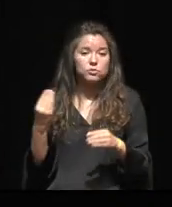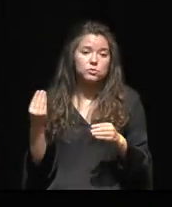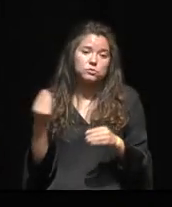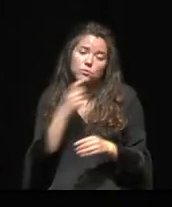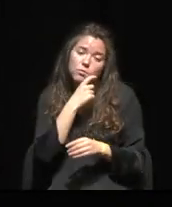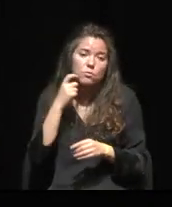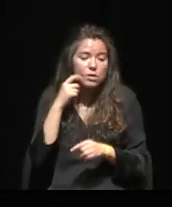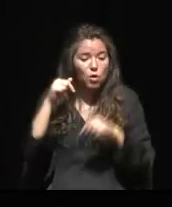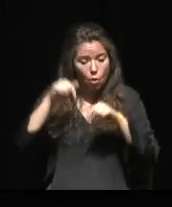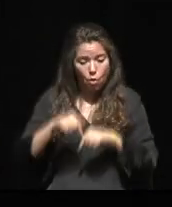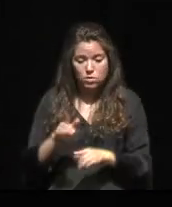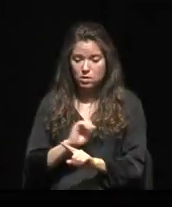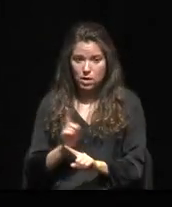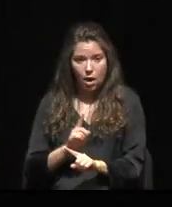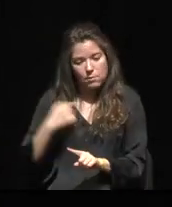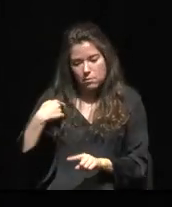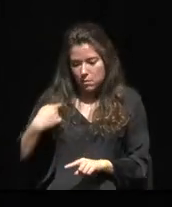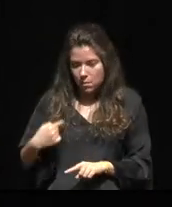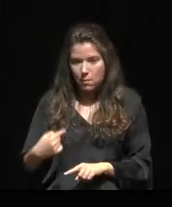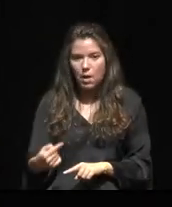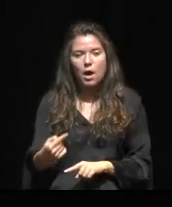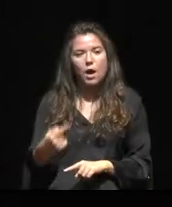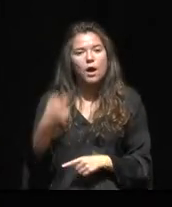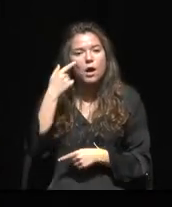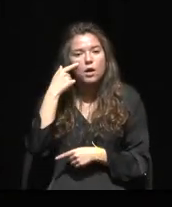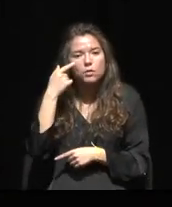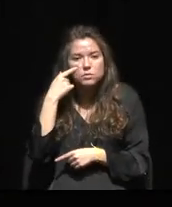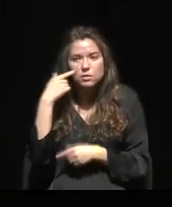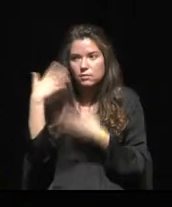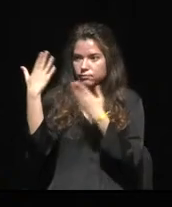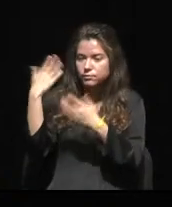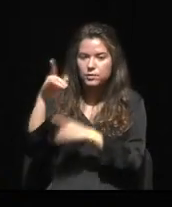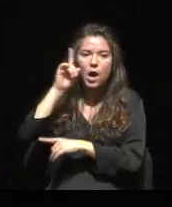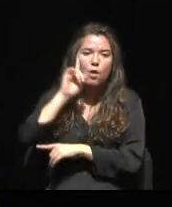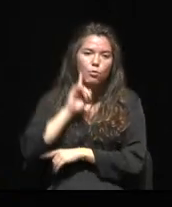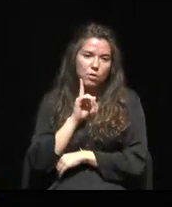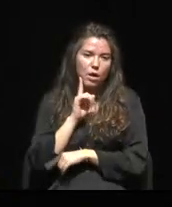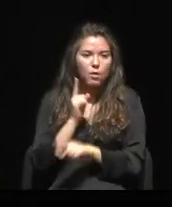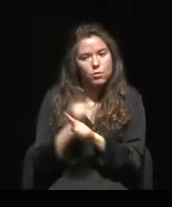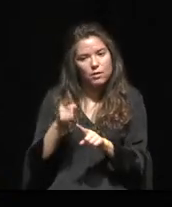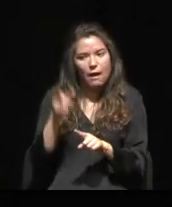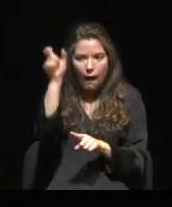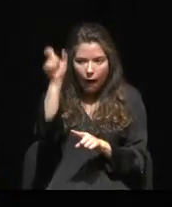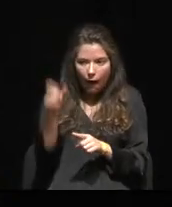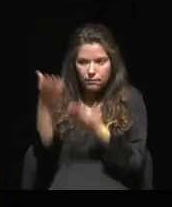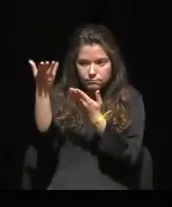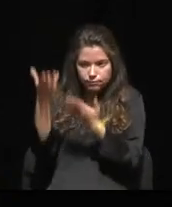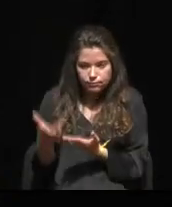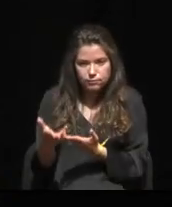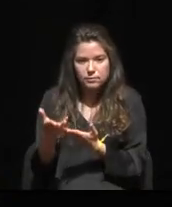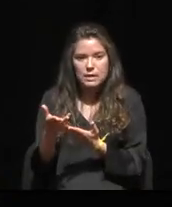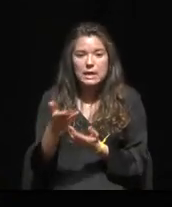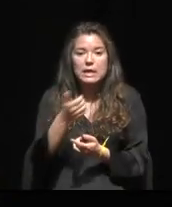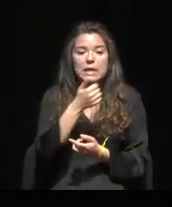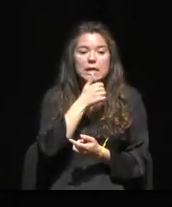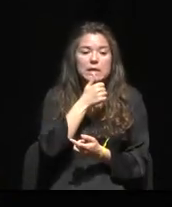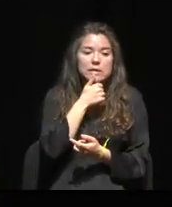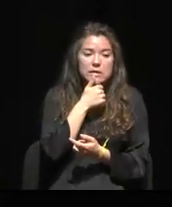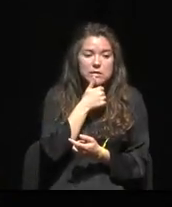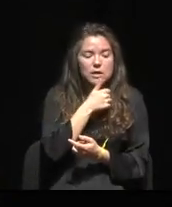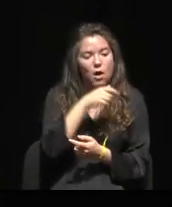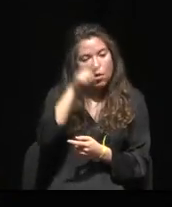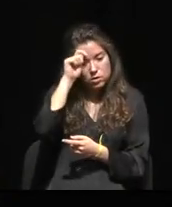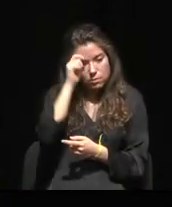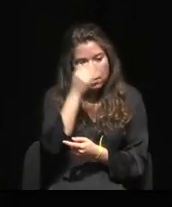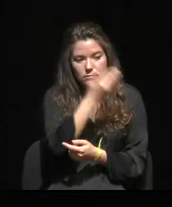apenas hoje mas todos os dias a reconhecer e enaltecer a mulher por ser o que ela é onde a decisão de cada uma seja